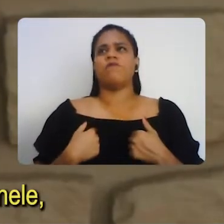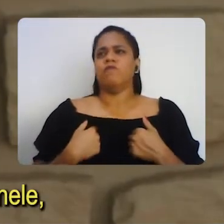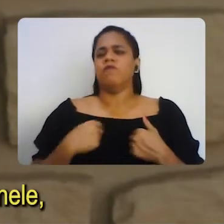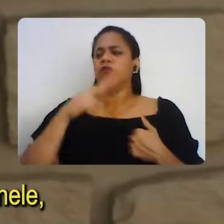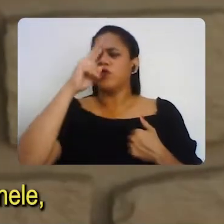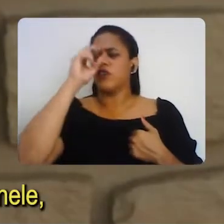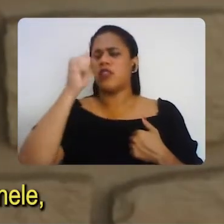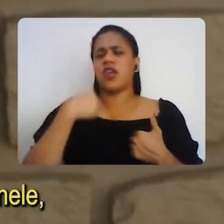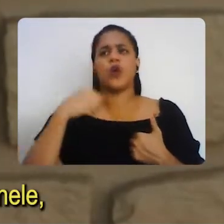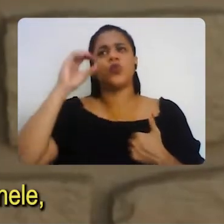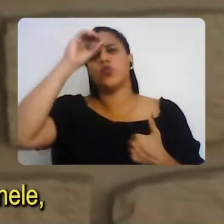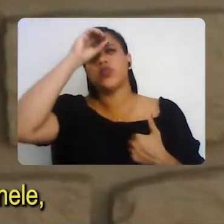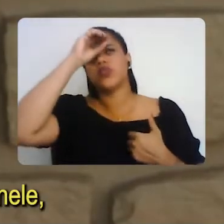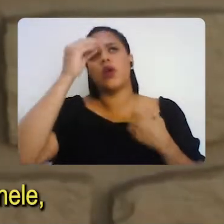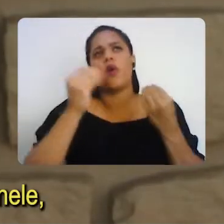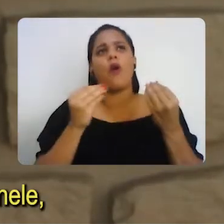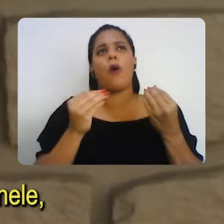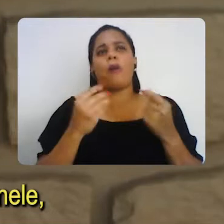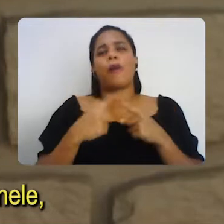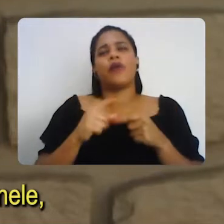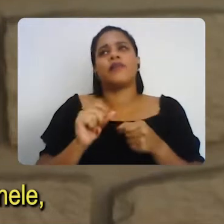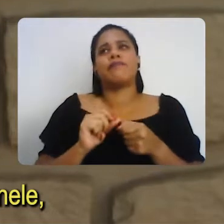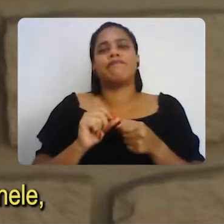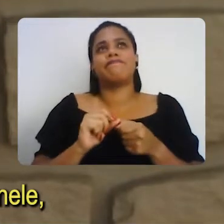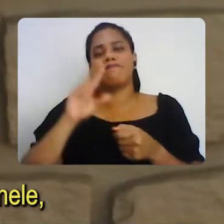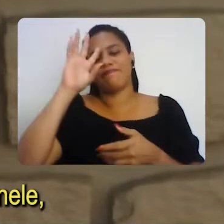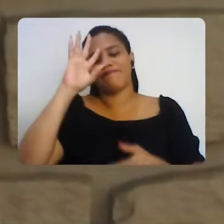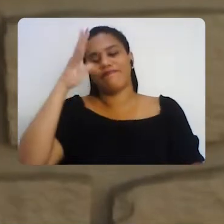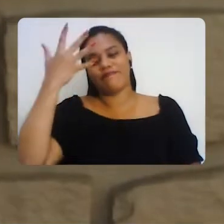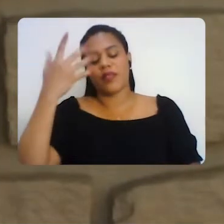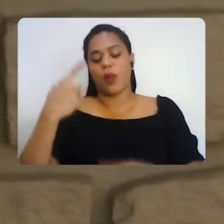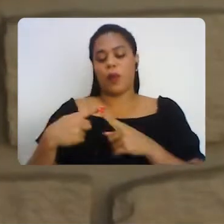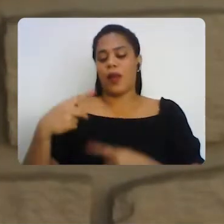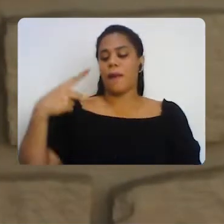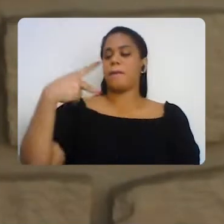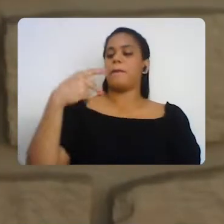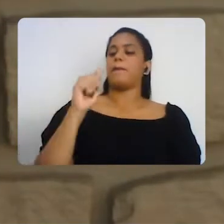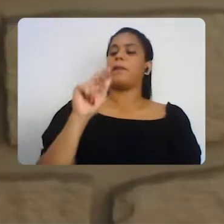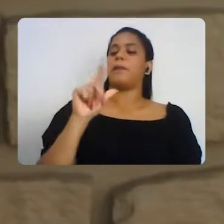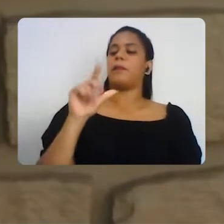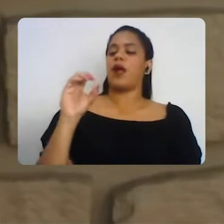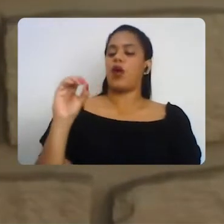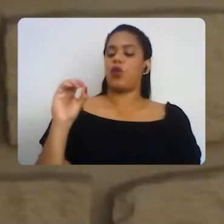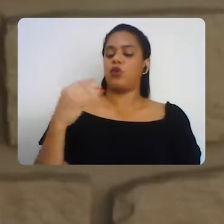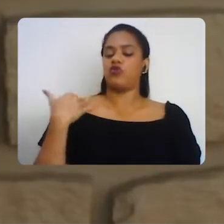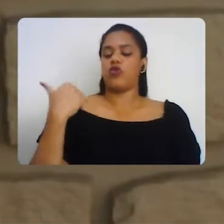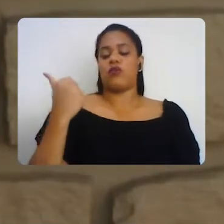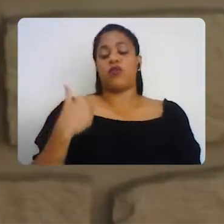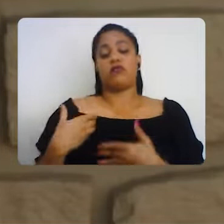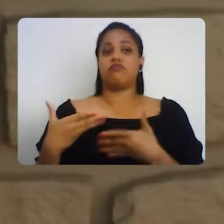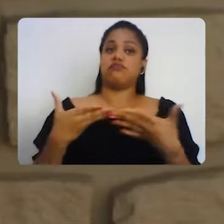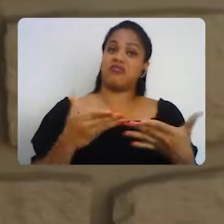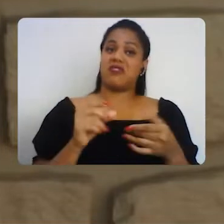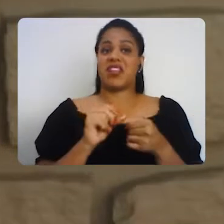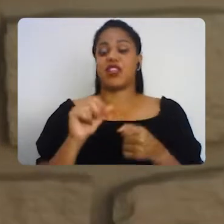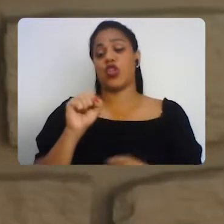desafio que eu nem sabia quão grande era quando me meti nele. Porque Paulo me convidou para fazer um solo antes de mais nada e eu